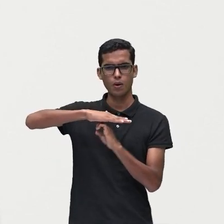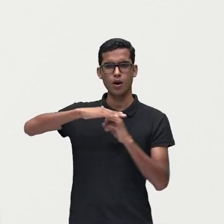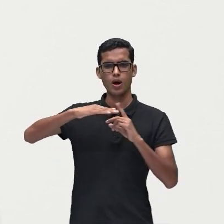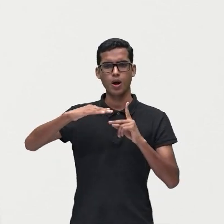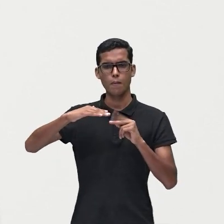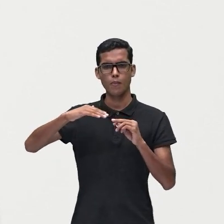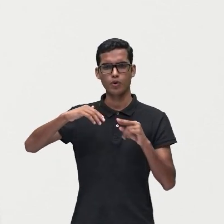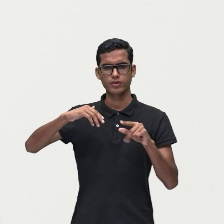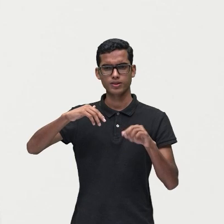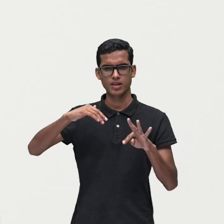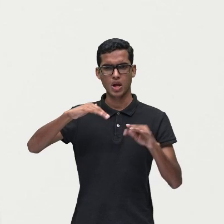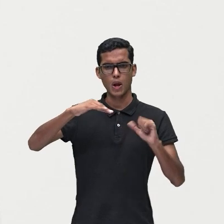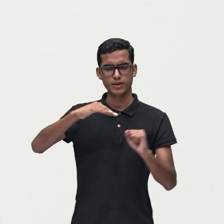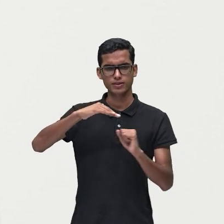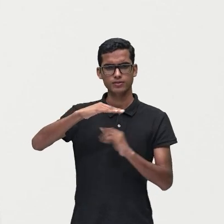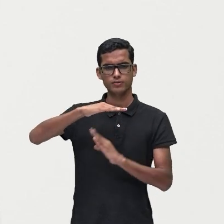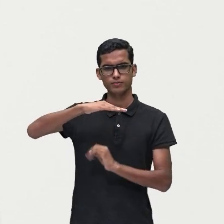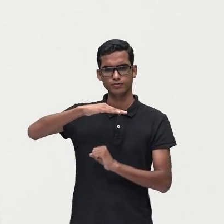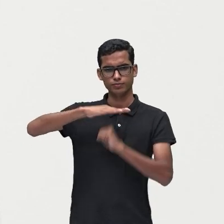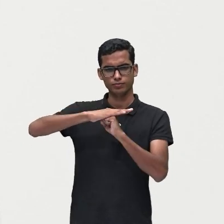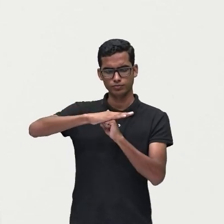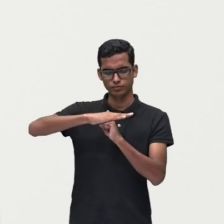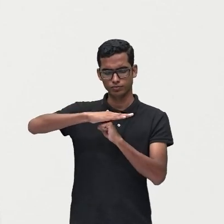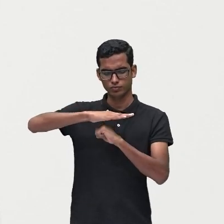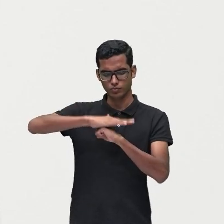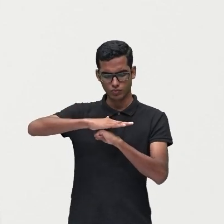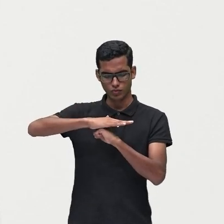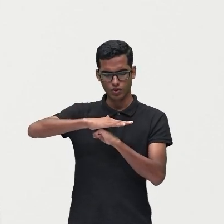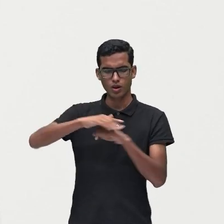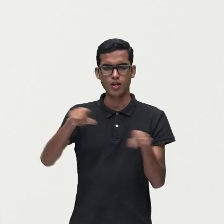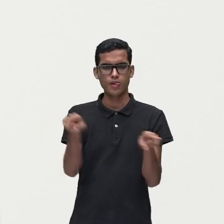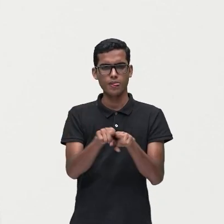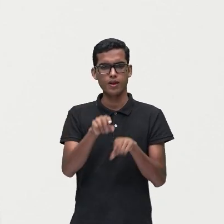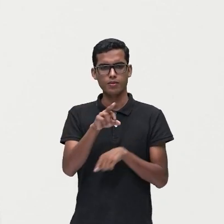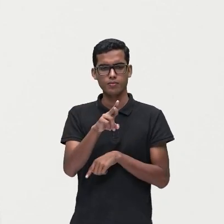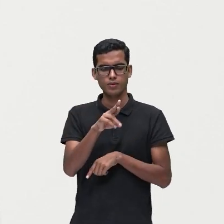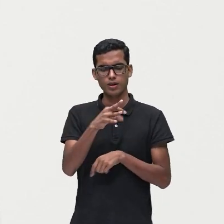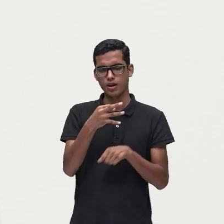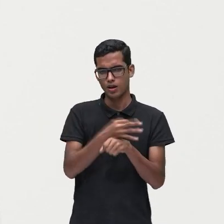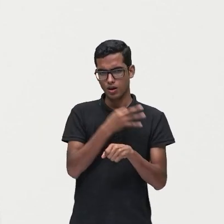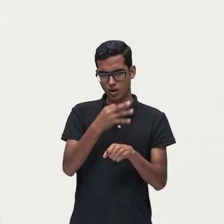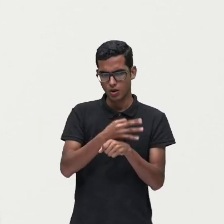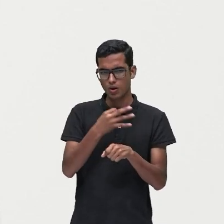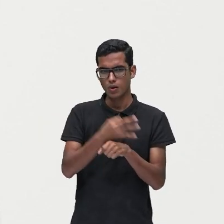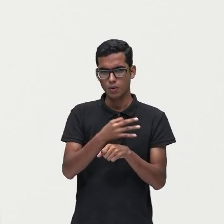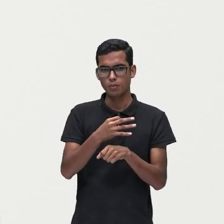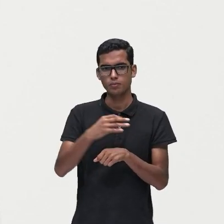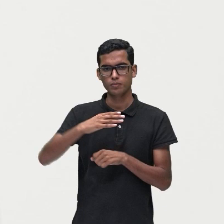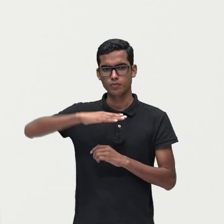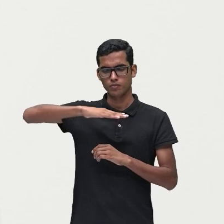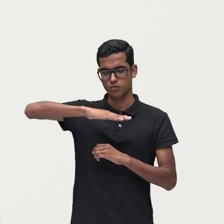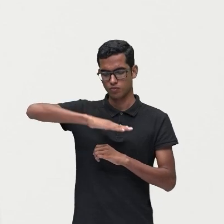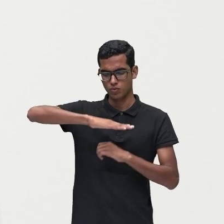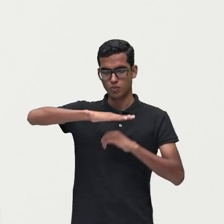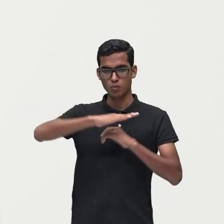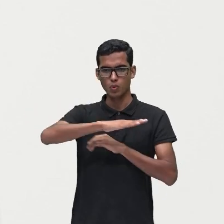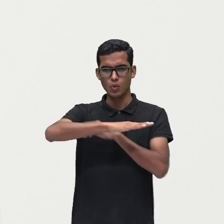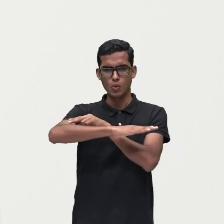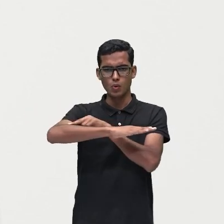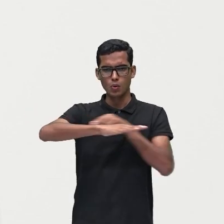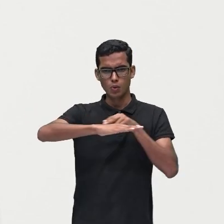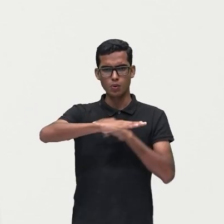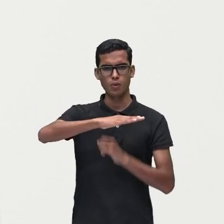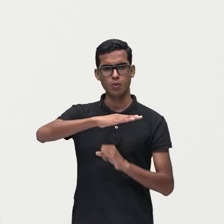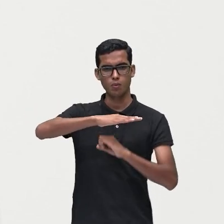a resistência. Então, você vai ter uma força potencial e uma força de resistência. Esses são os 3 pontos